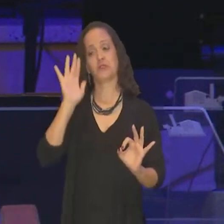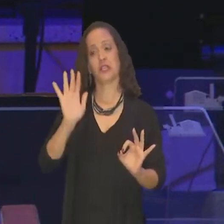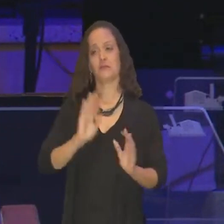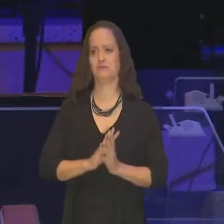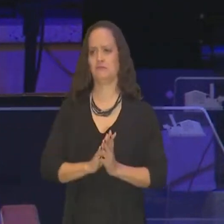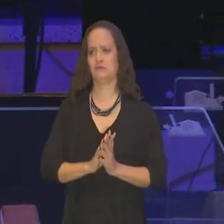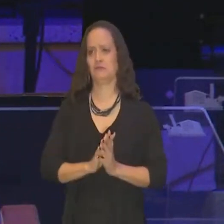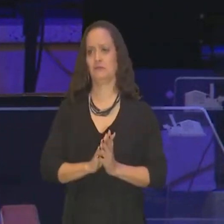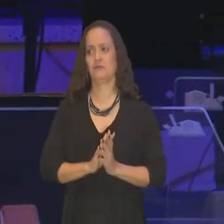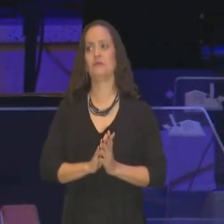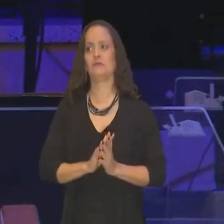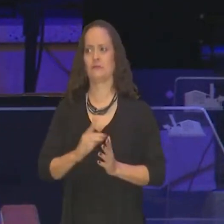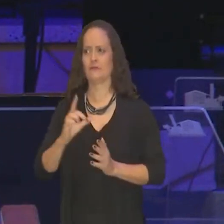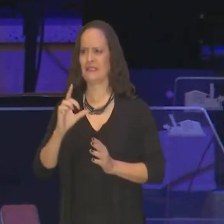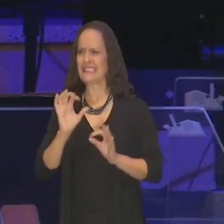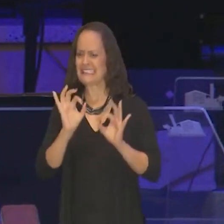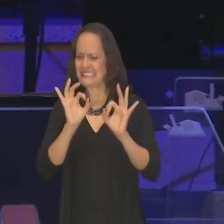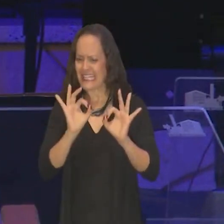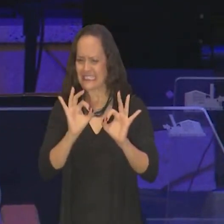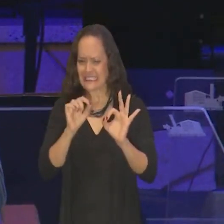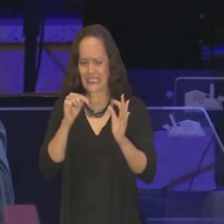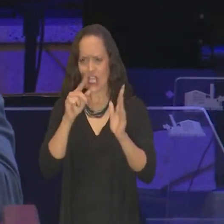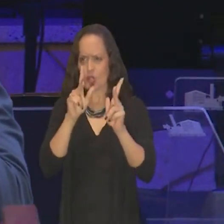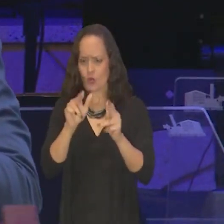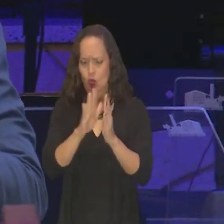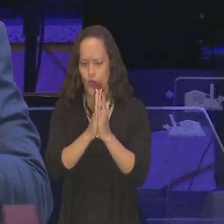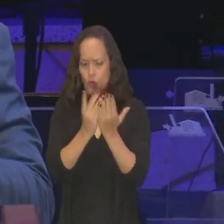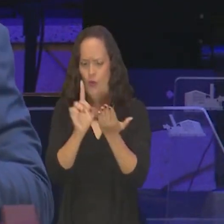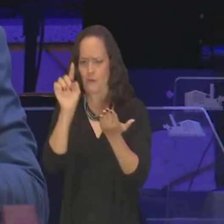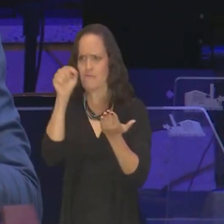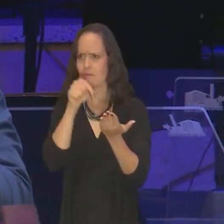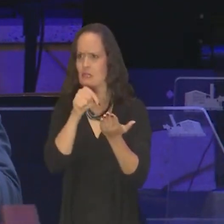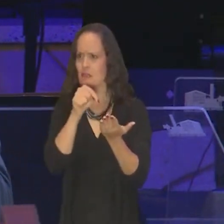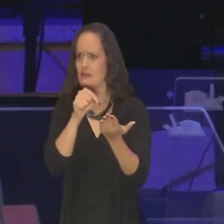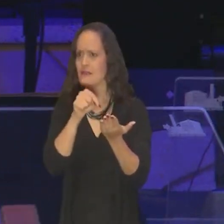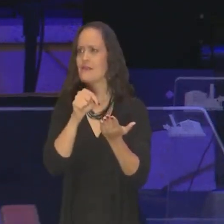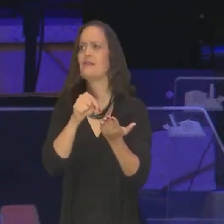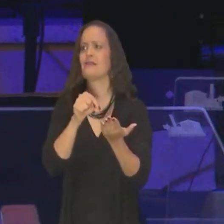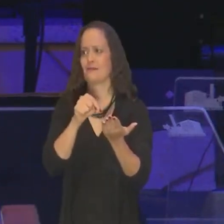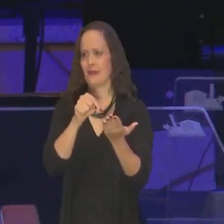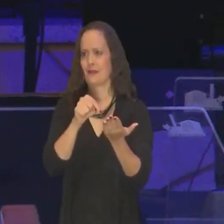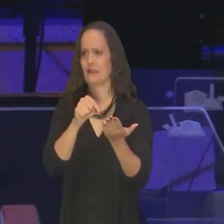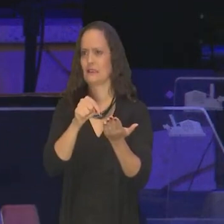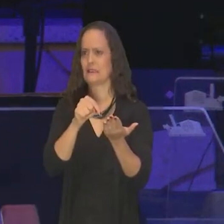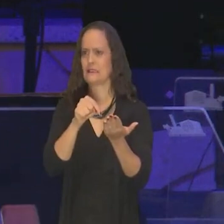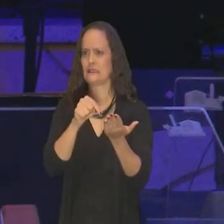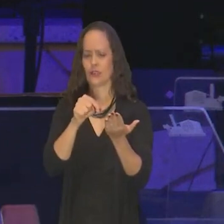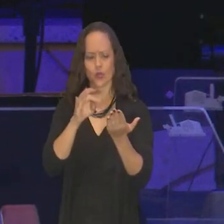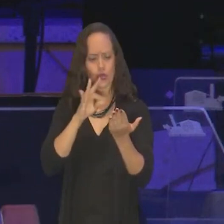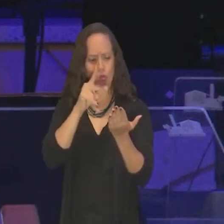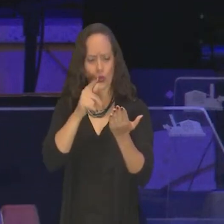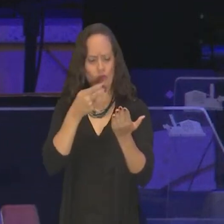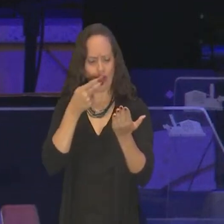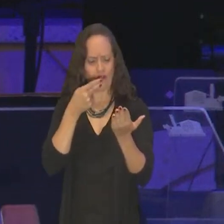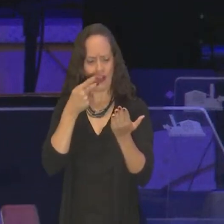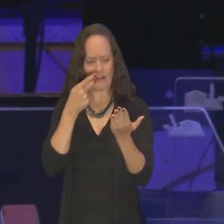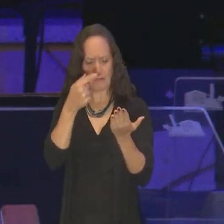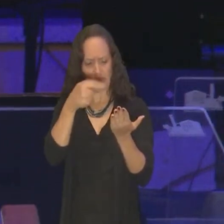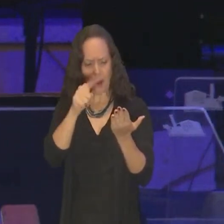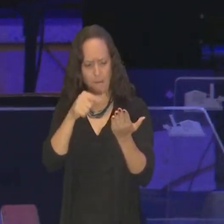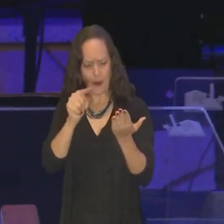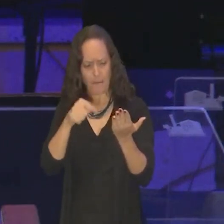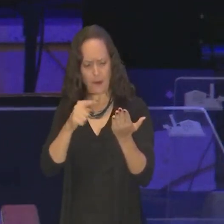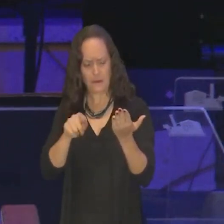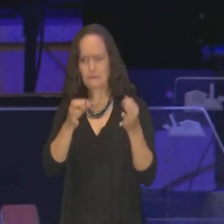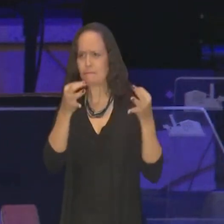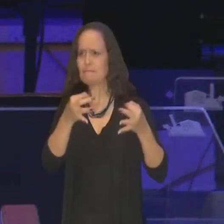possui tantas evidências das suas assertivas e do seu cumprimento, da sua